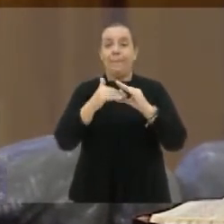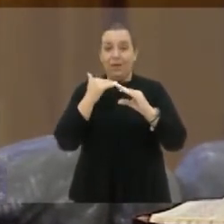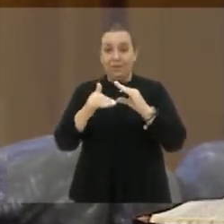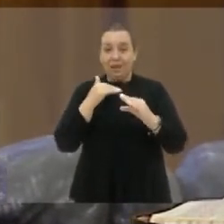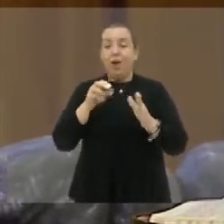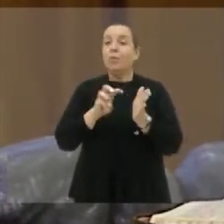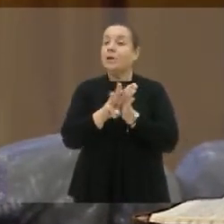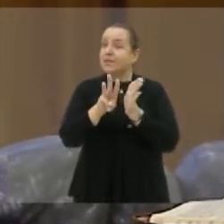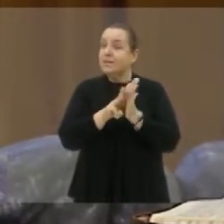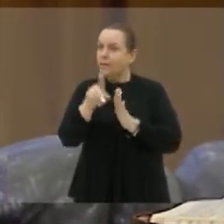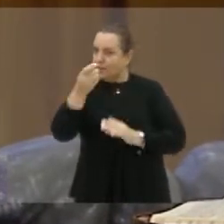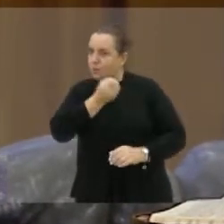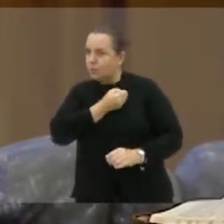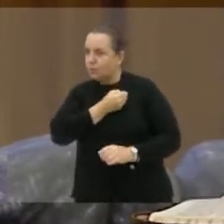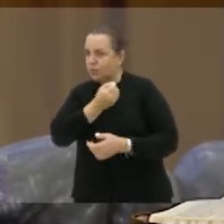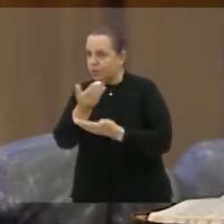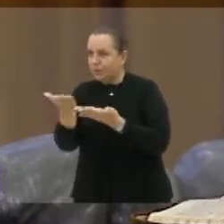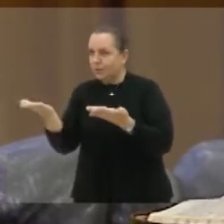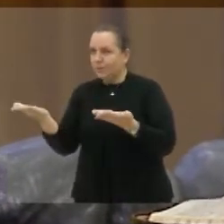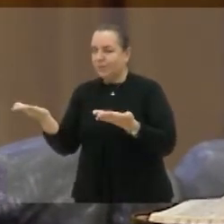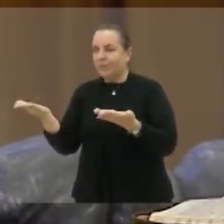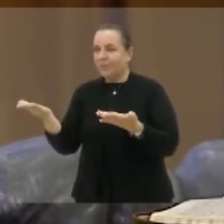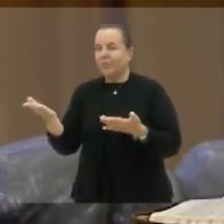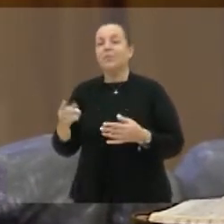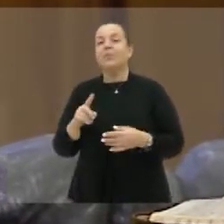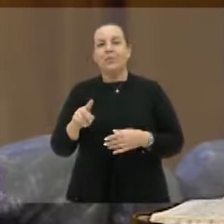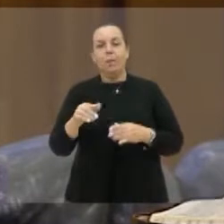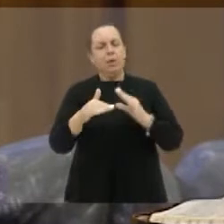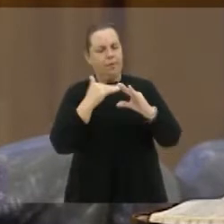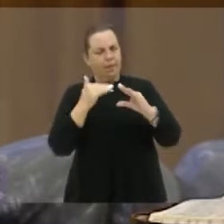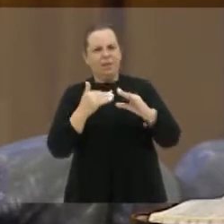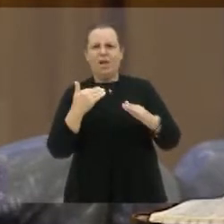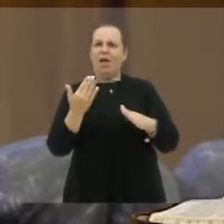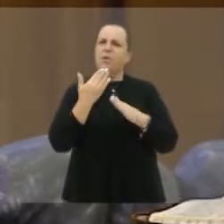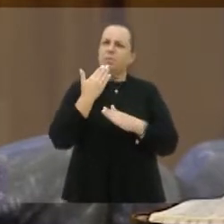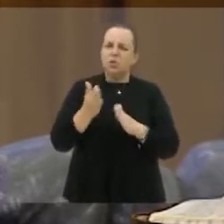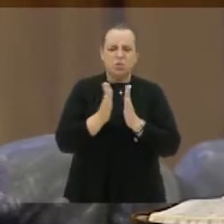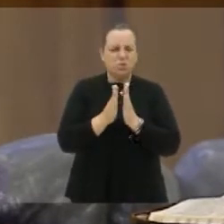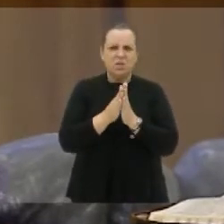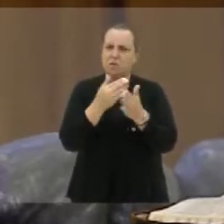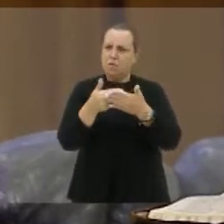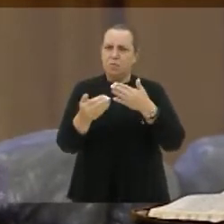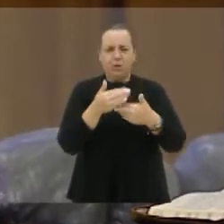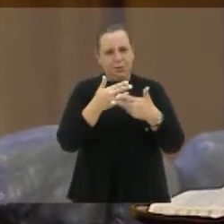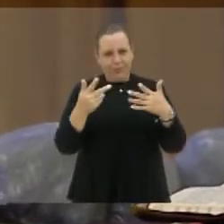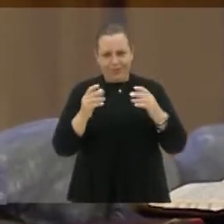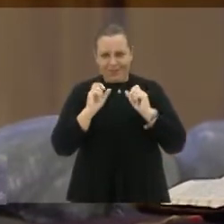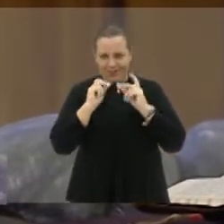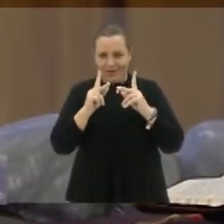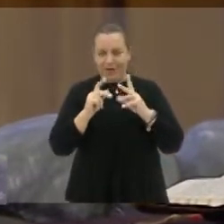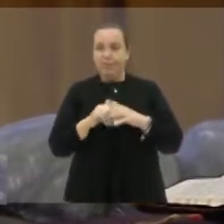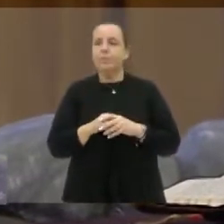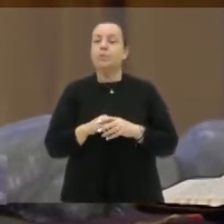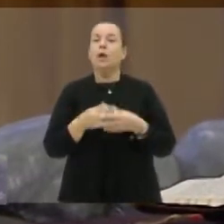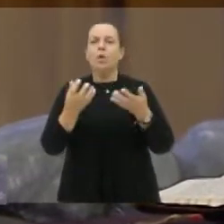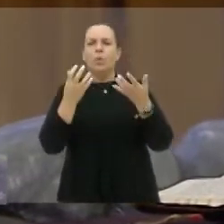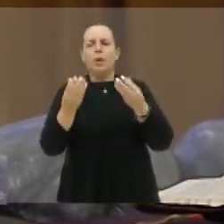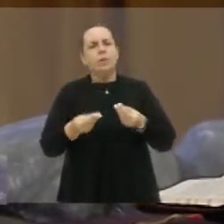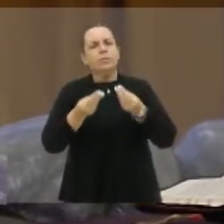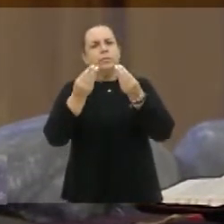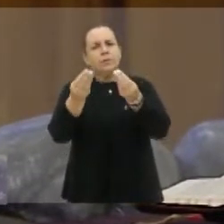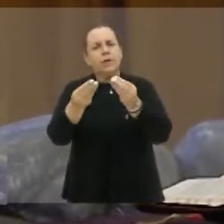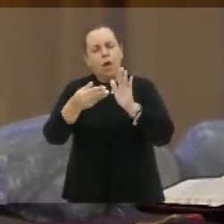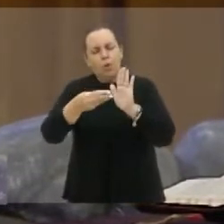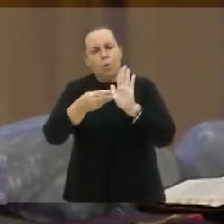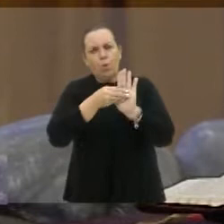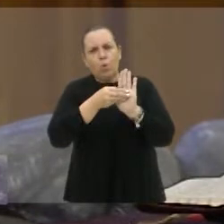3221-6060, porque daqui a pouquinho nós vamos estar diante do Santíssimo Sacramento. E eu quero colocar a sua família. Eu quero colocar suas intenções. Nós